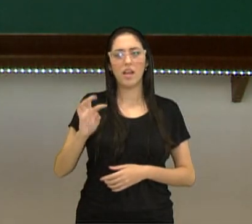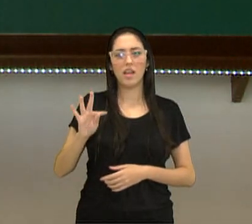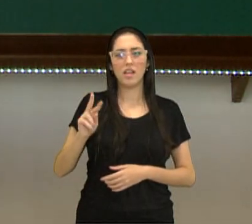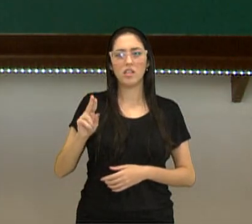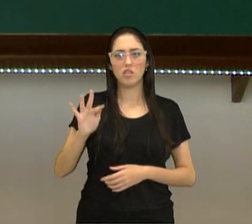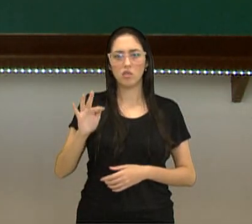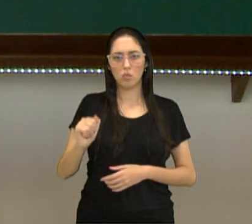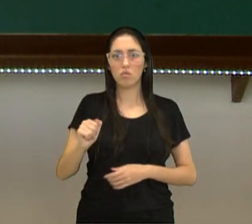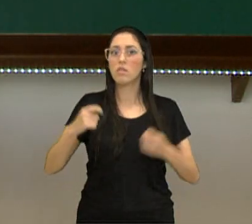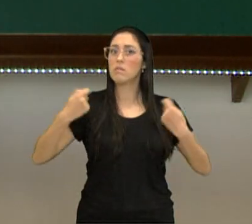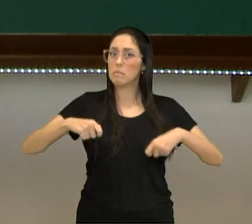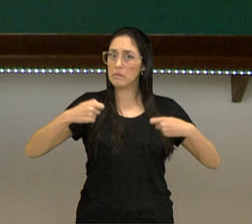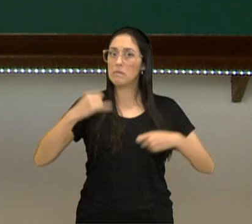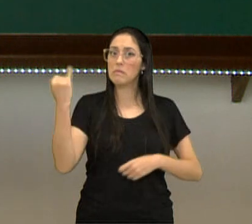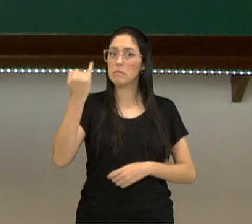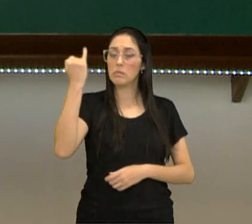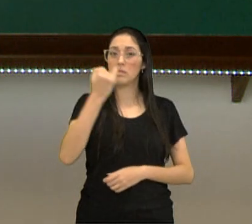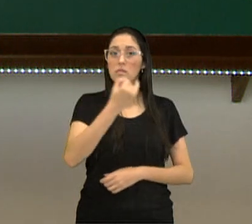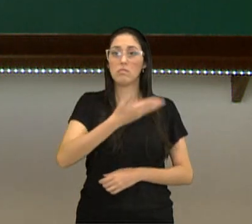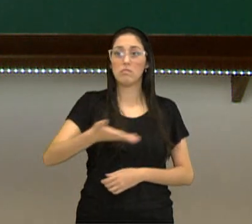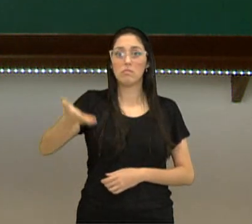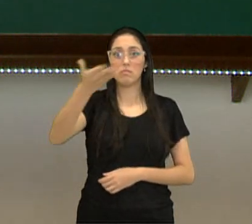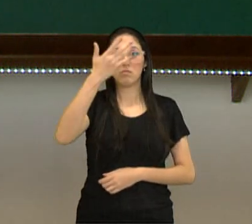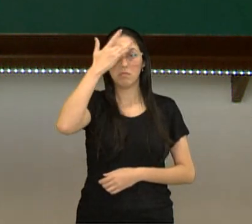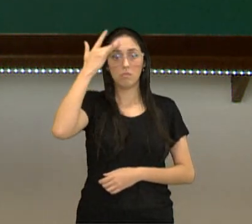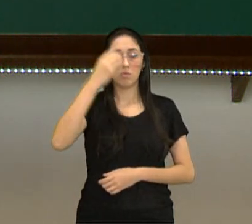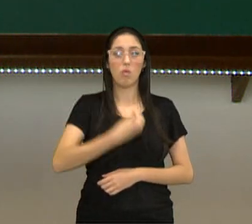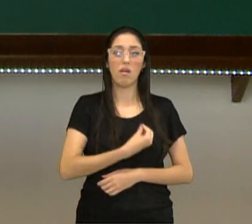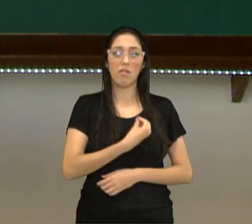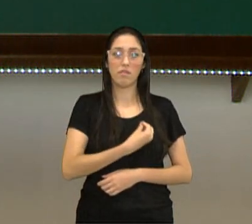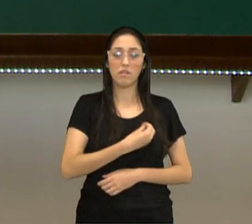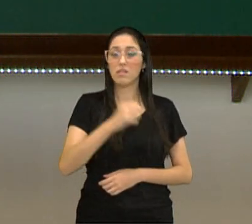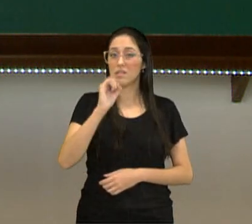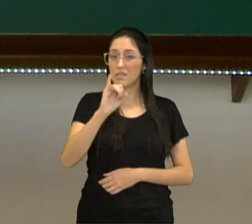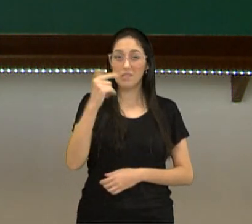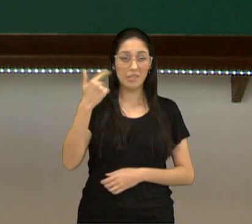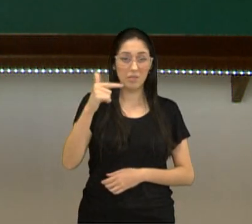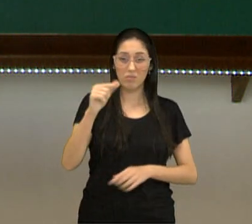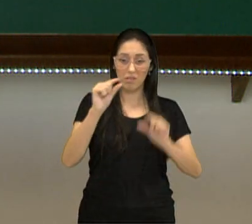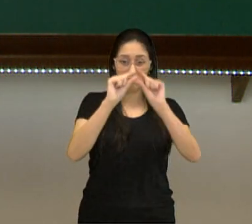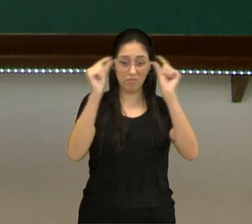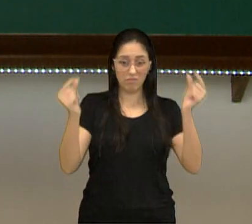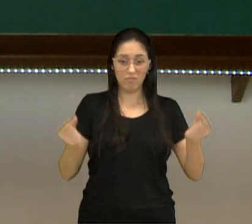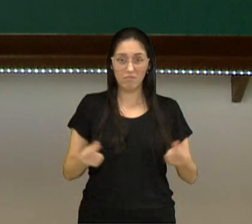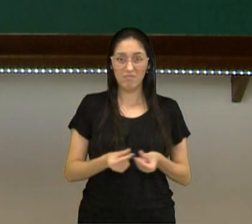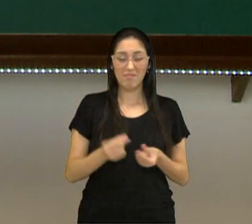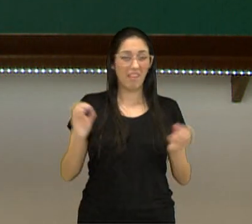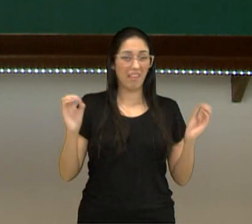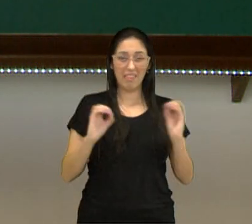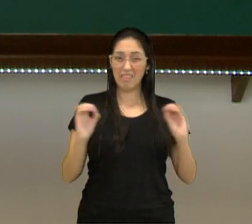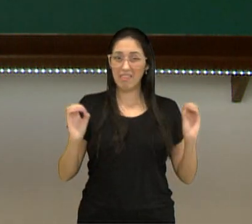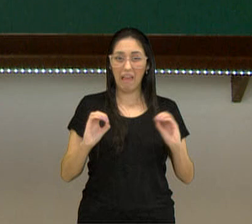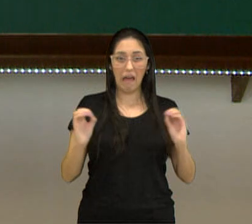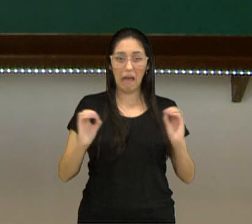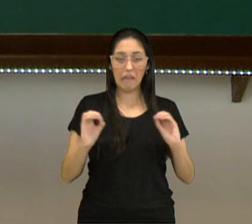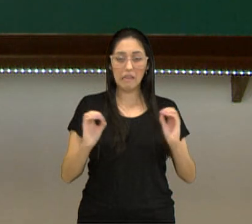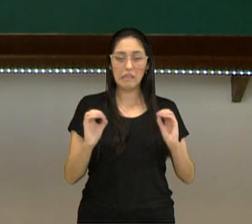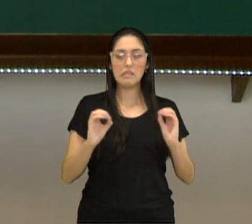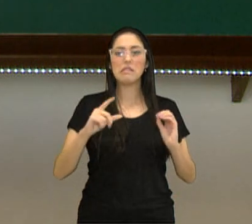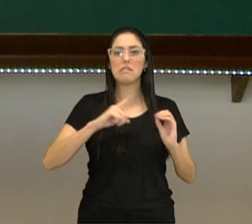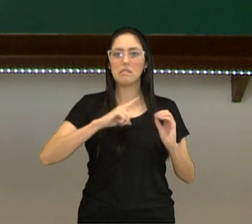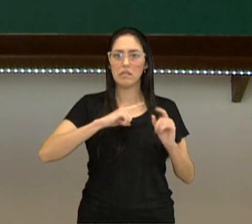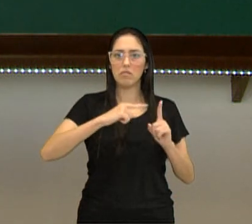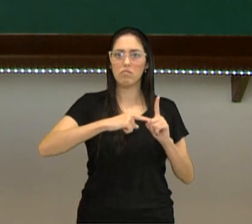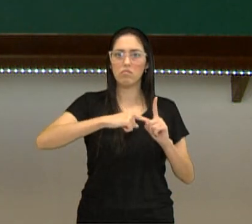vida no nosso planeta, pois se não houvesse a atmosfera que fosse capaz de realizar esse fenômeno, nós teríamos uma amplitude